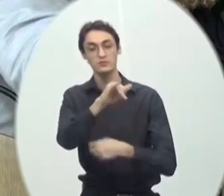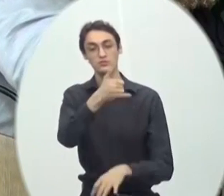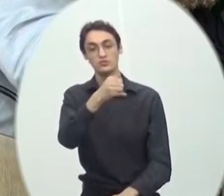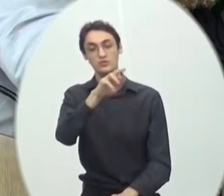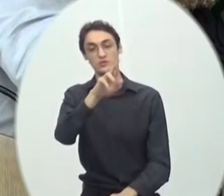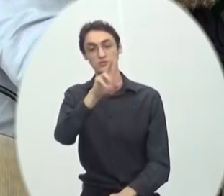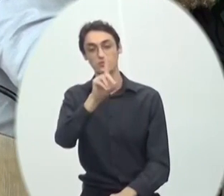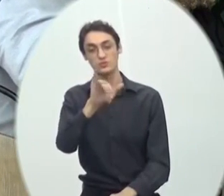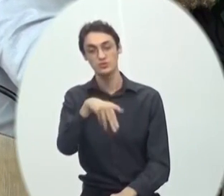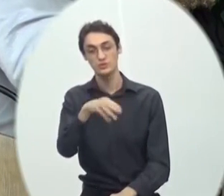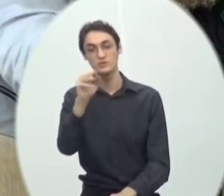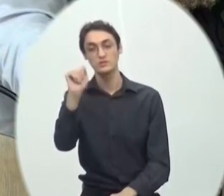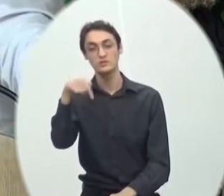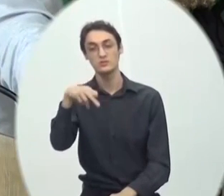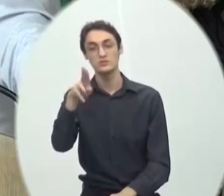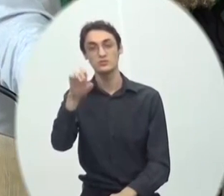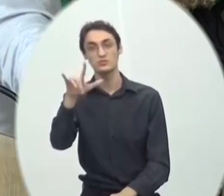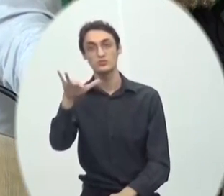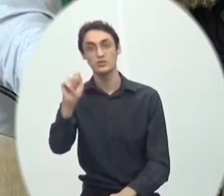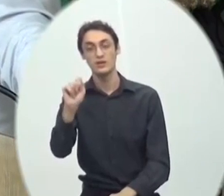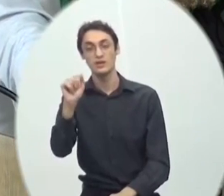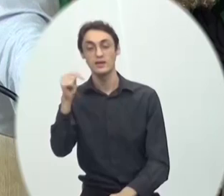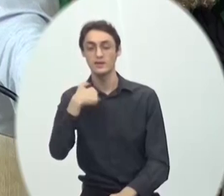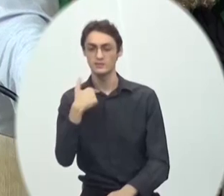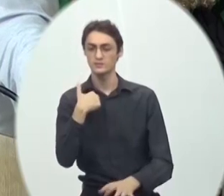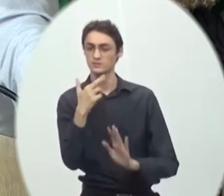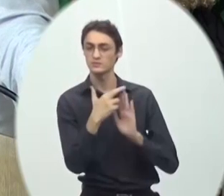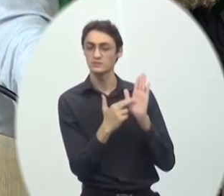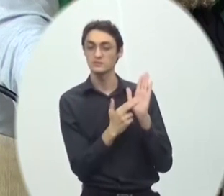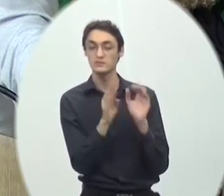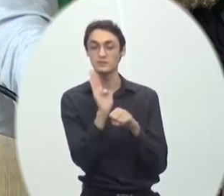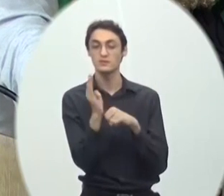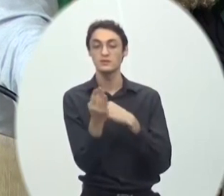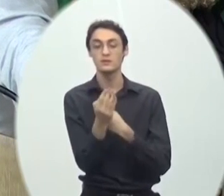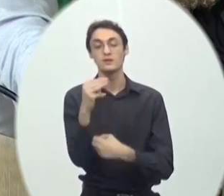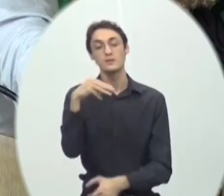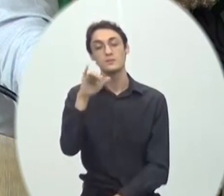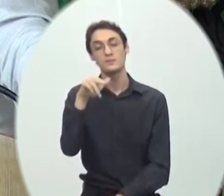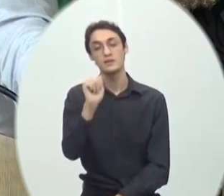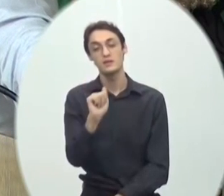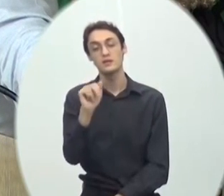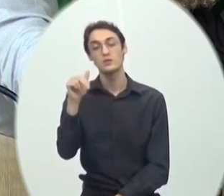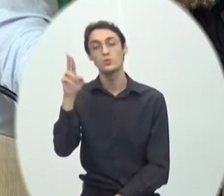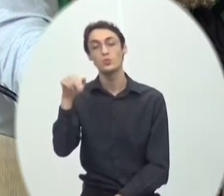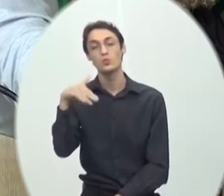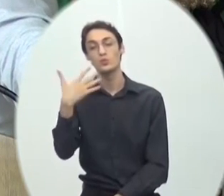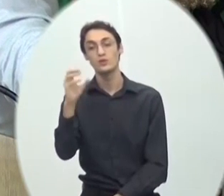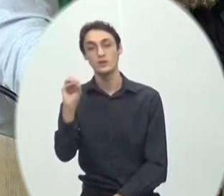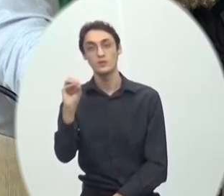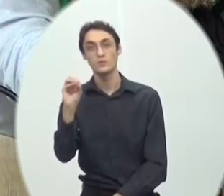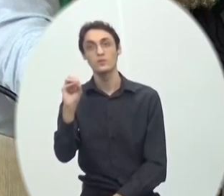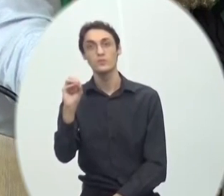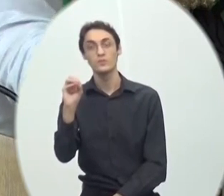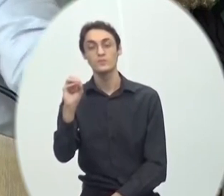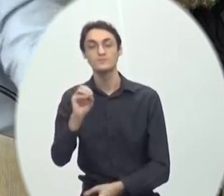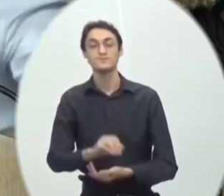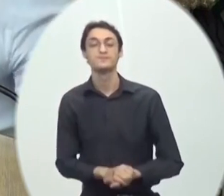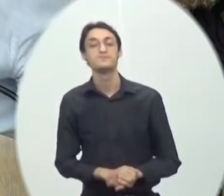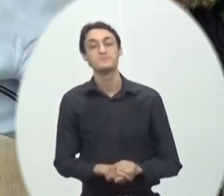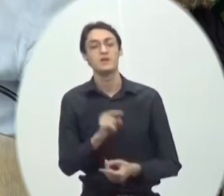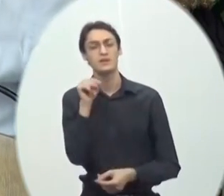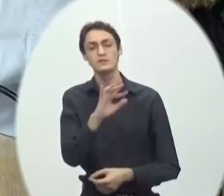postes, e esse requerimento é da Mina União, mais precisamente na rua Luiz Roberto Antunes, no Jardim União. O que